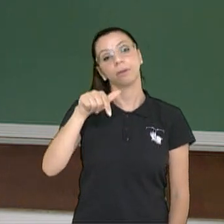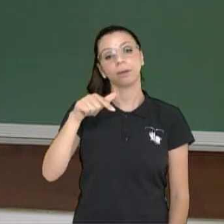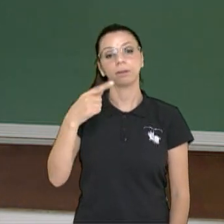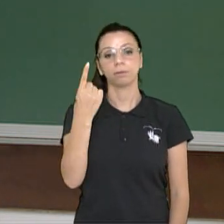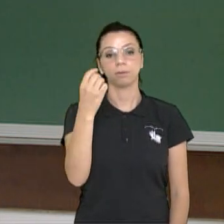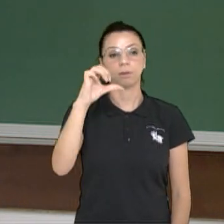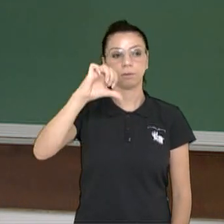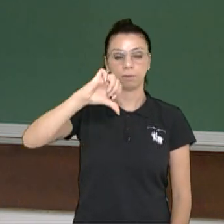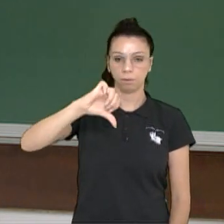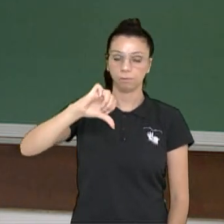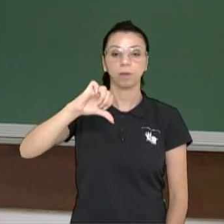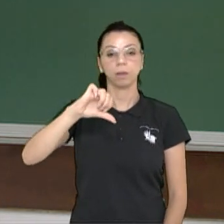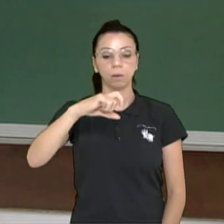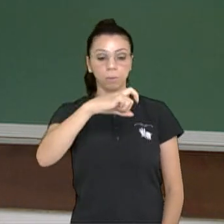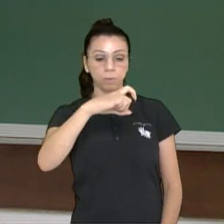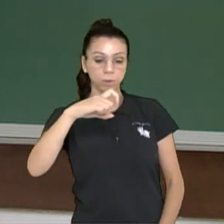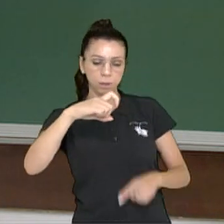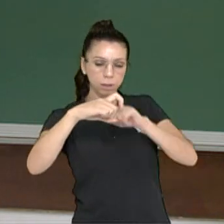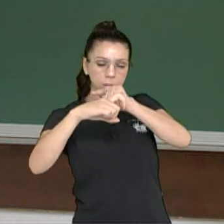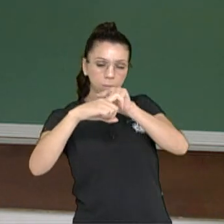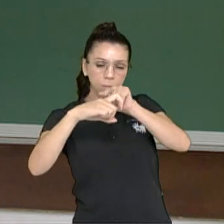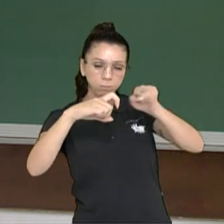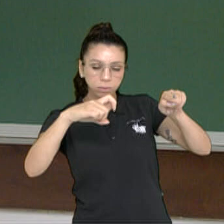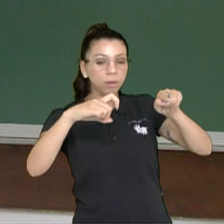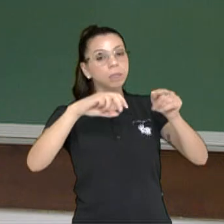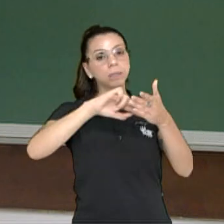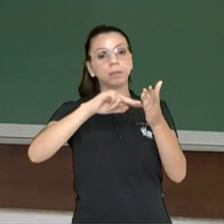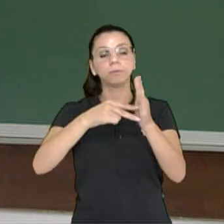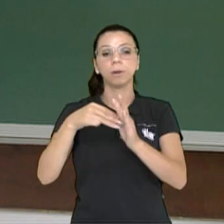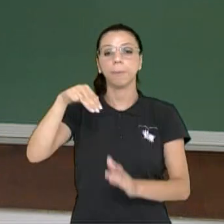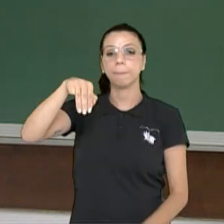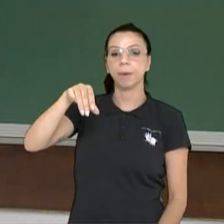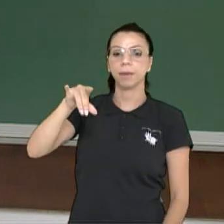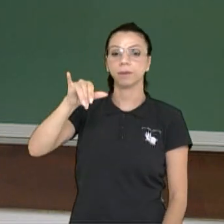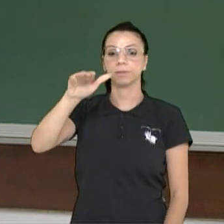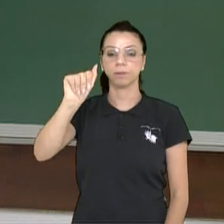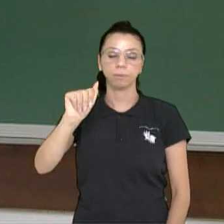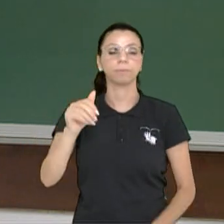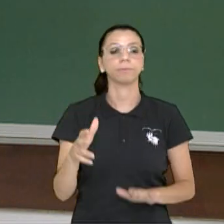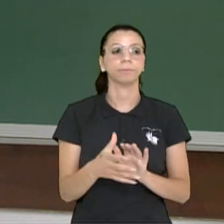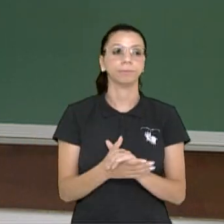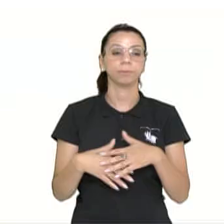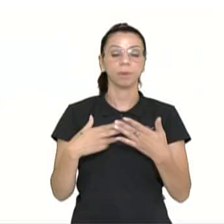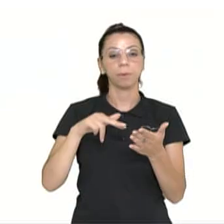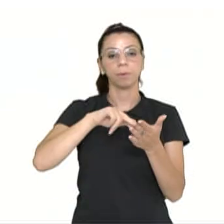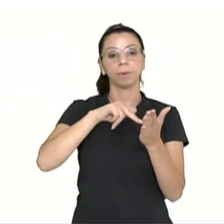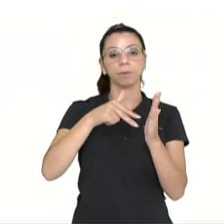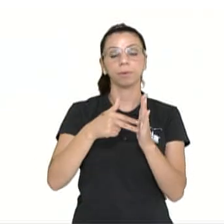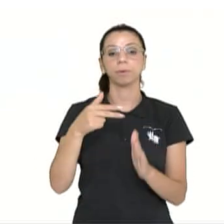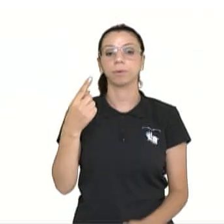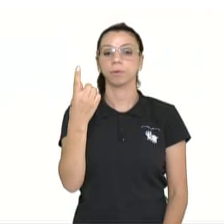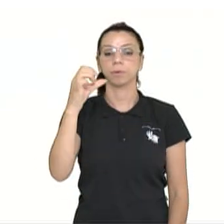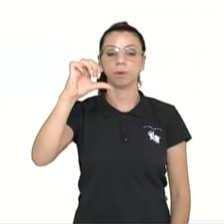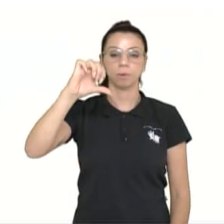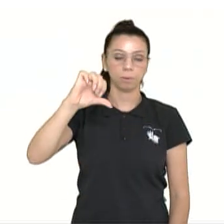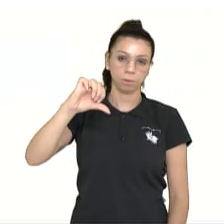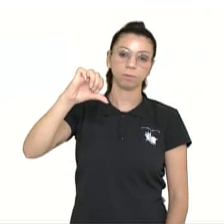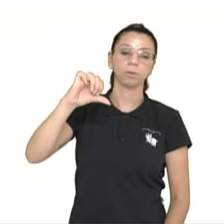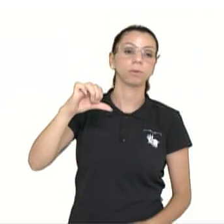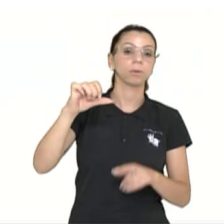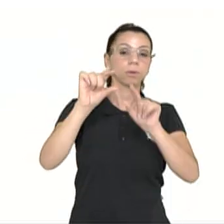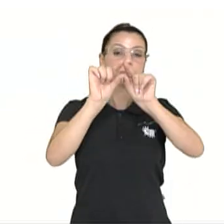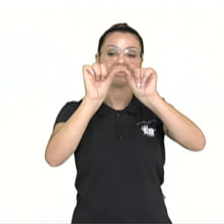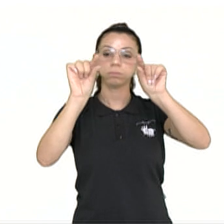indica a média, você sempre vai lembrar disso, é igual a 19, isso aqui eu tirei do enunciado, e aqui do lado eu escrevi como que a gente faz o cálculo